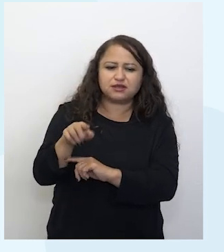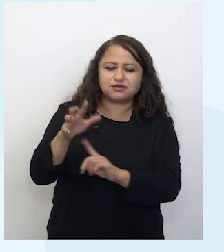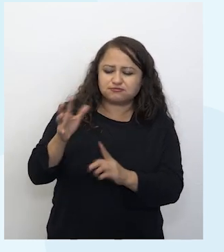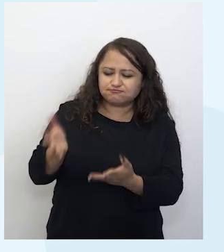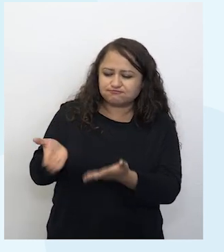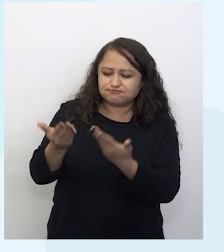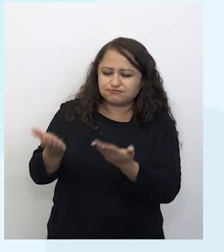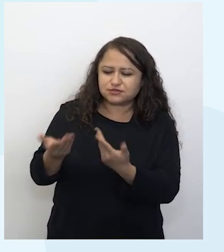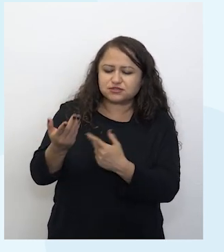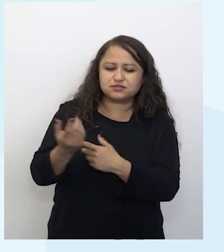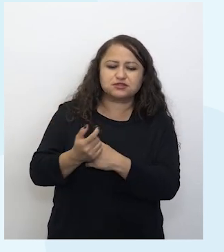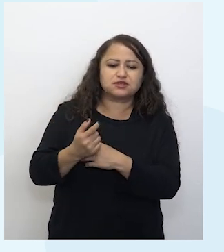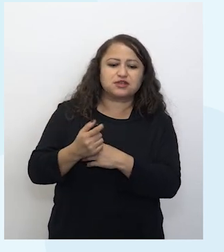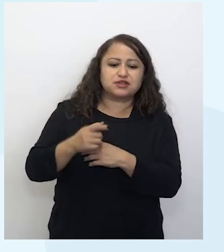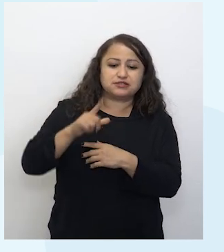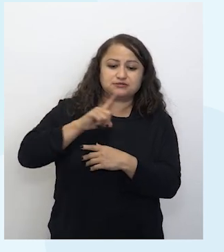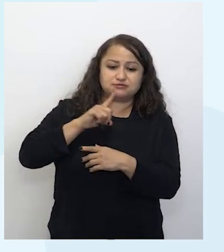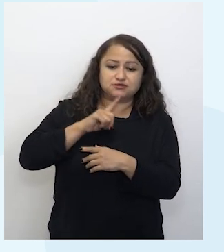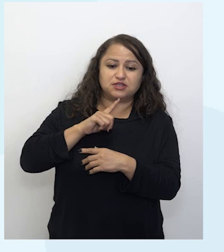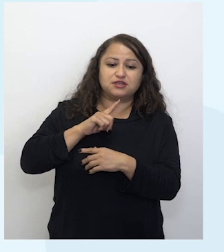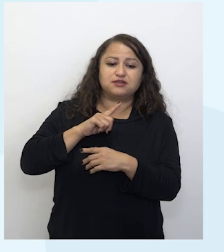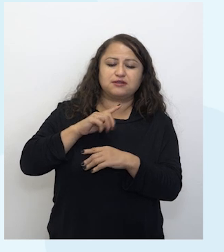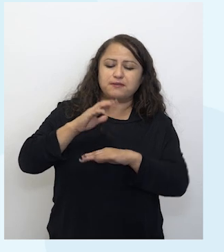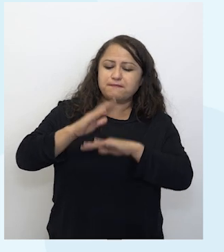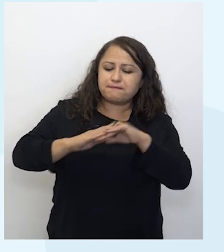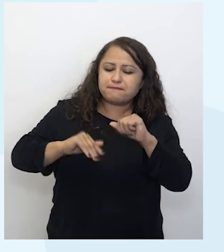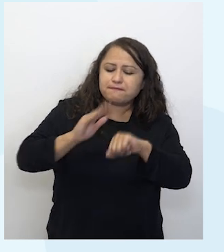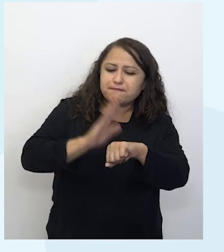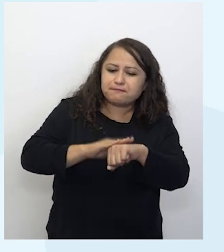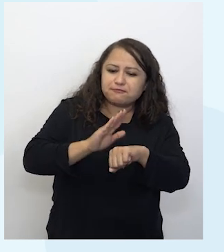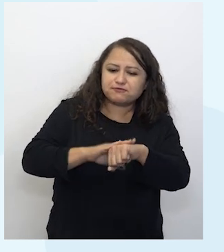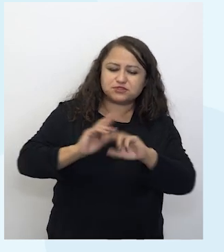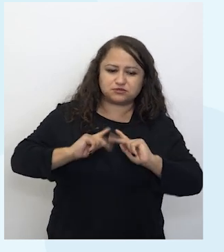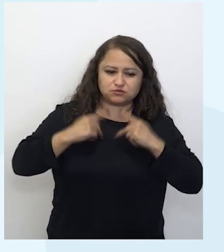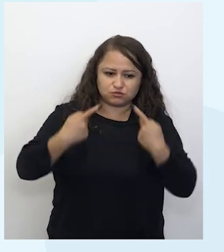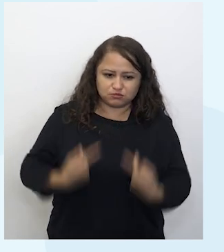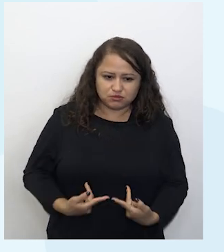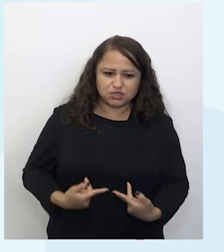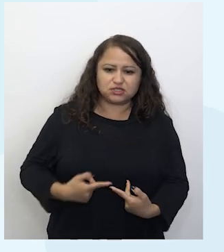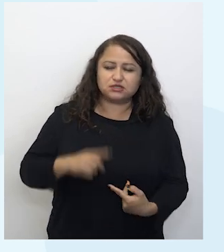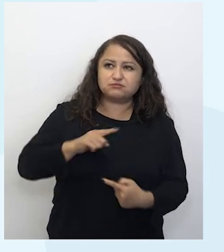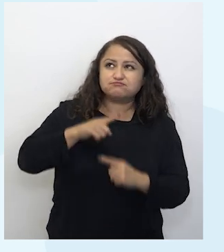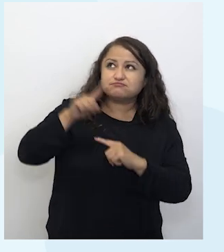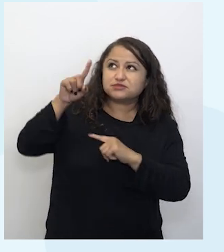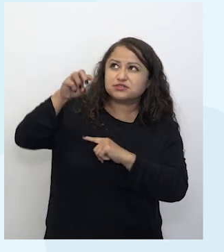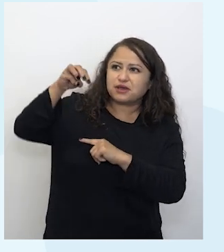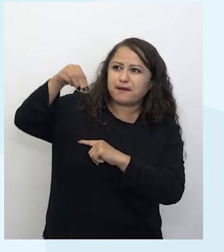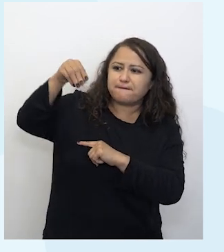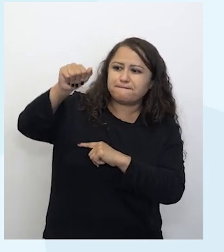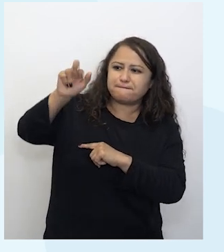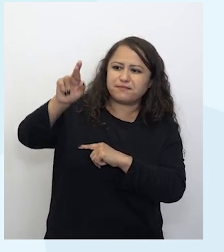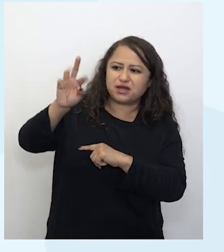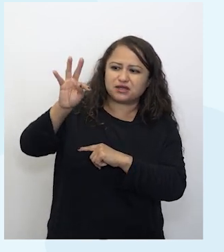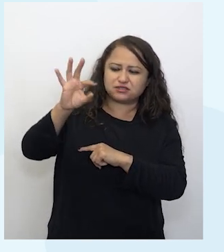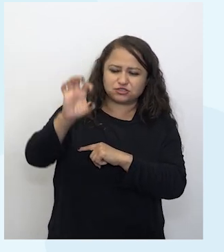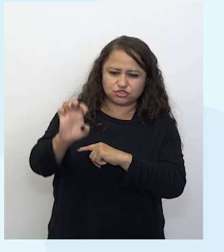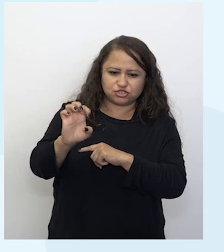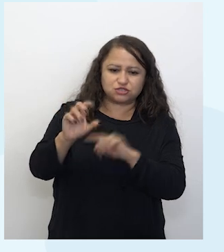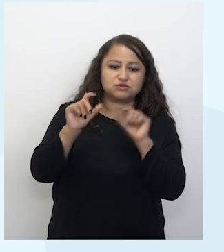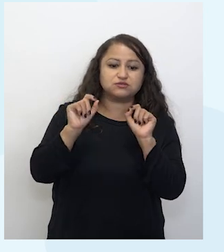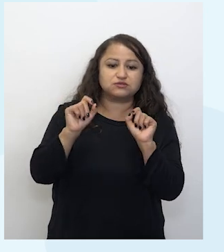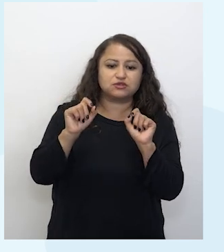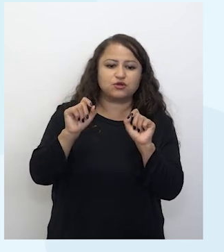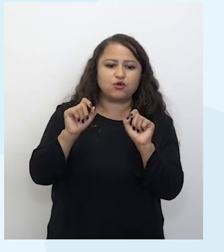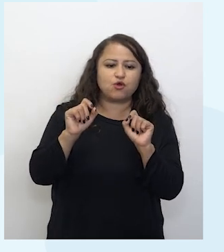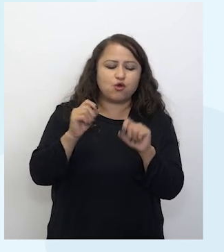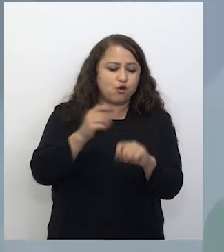Marte e participa de um intenso treinamento, né? Então, depois, o aluno que quiser saber um pouquinho mais